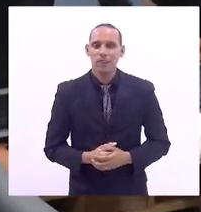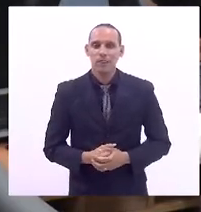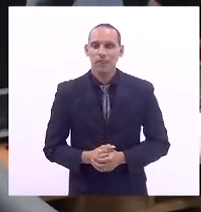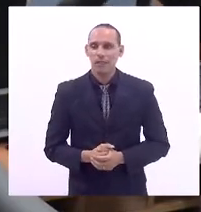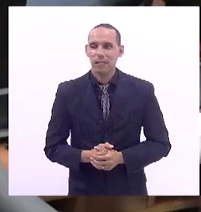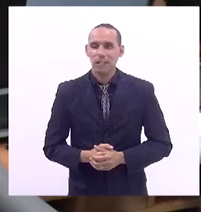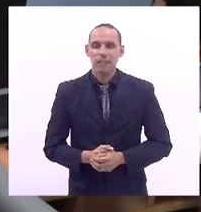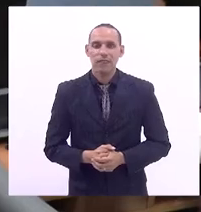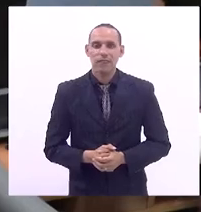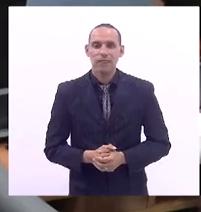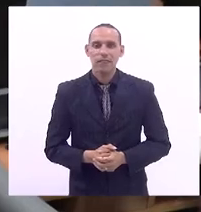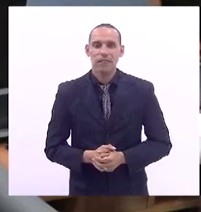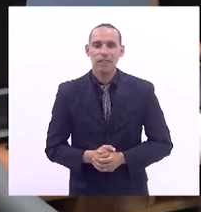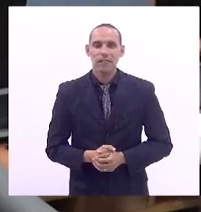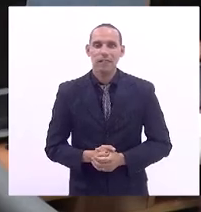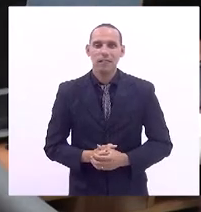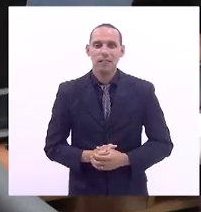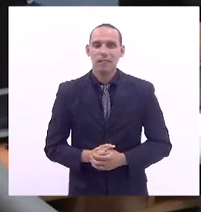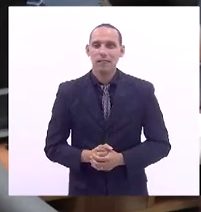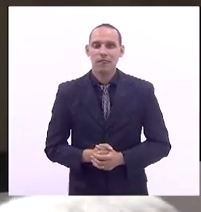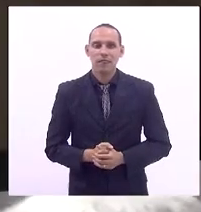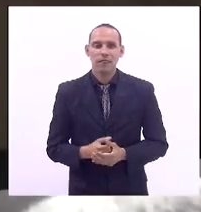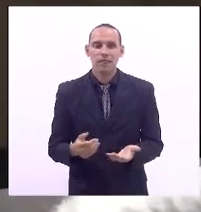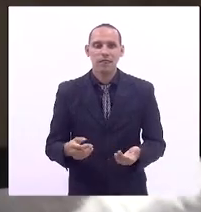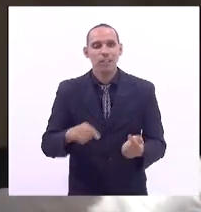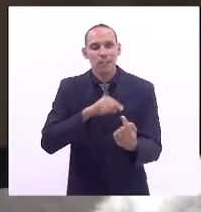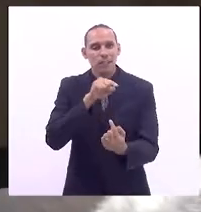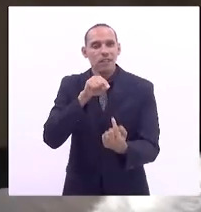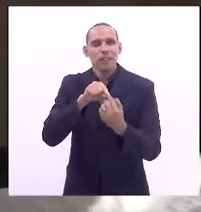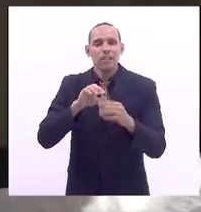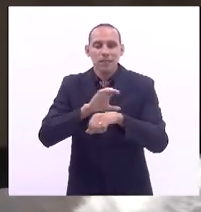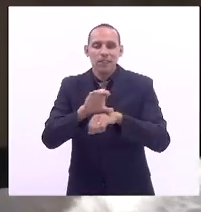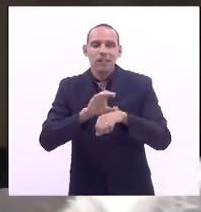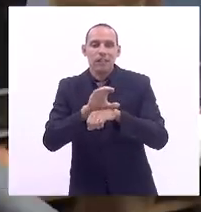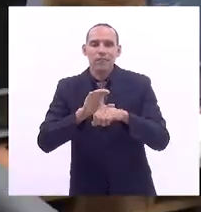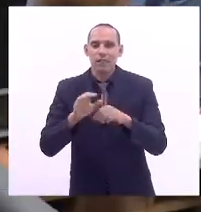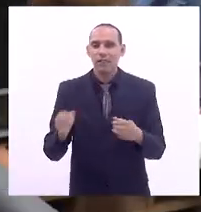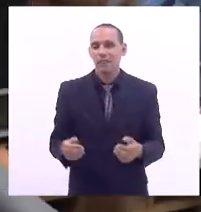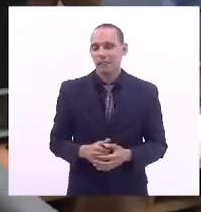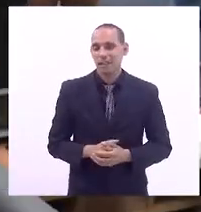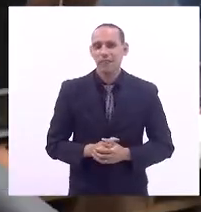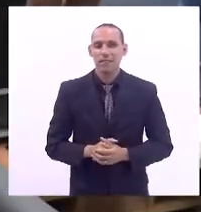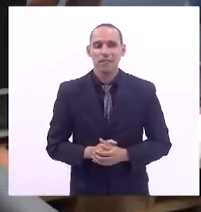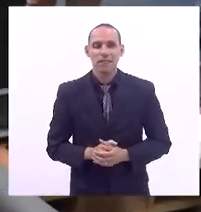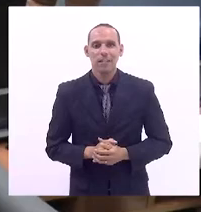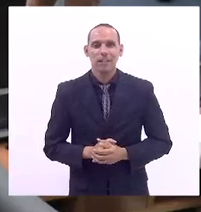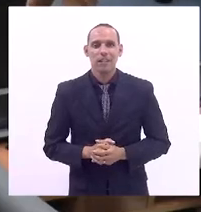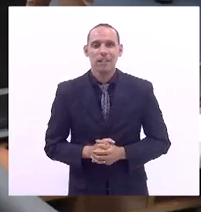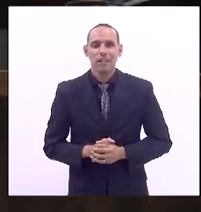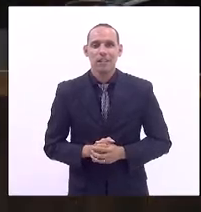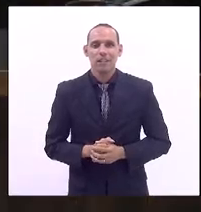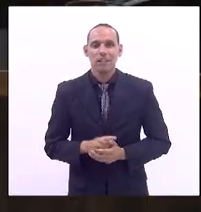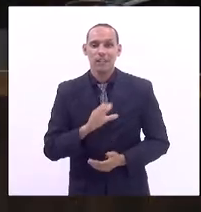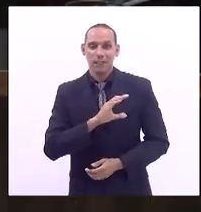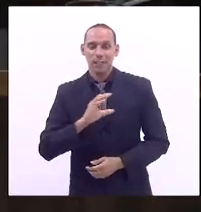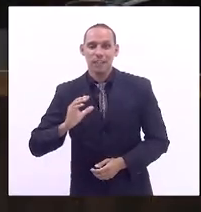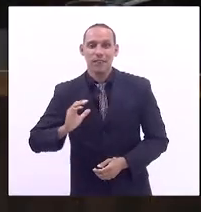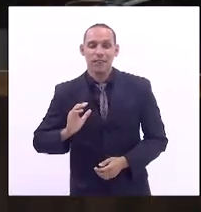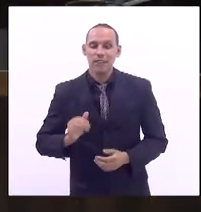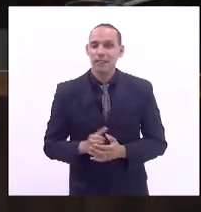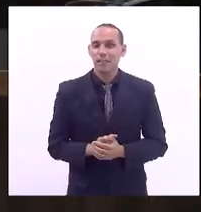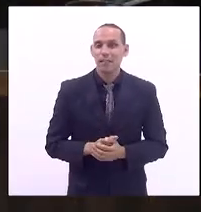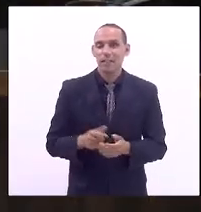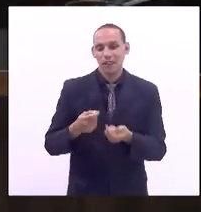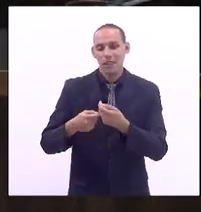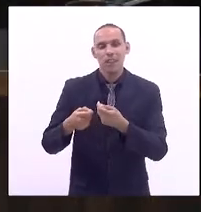E aí o parecer pela constitucionalidade presidente a comissão de